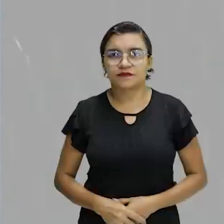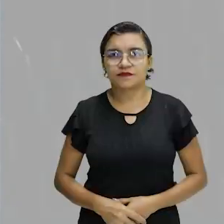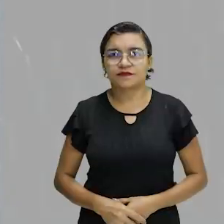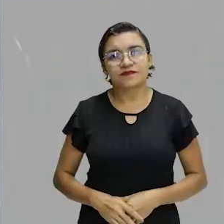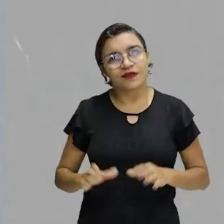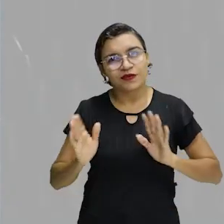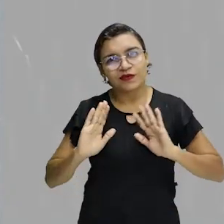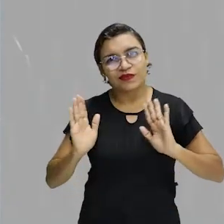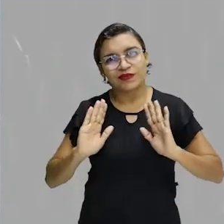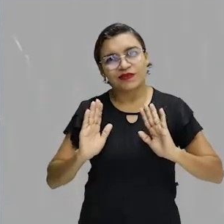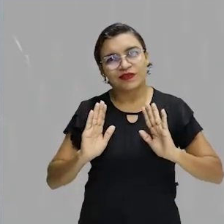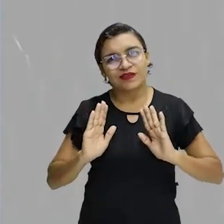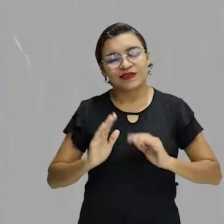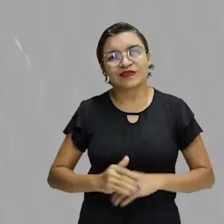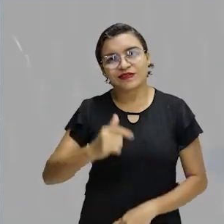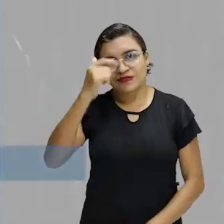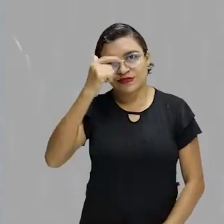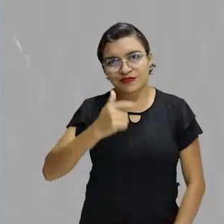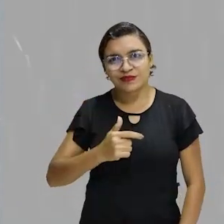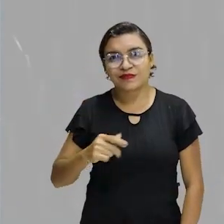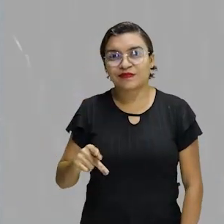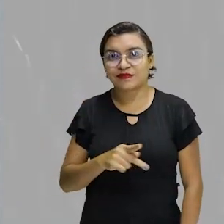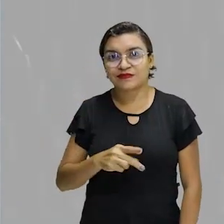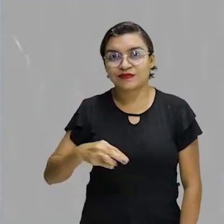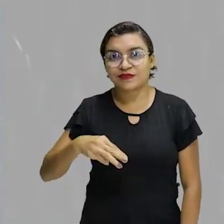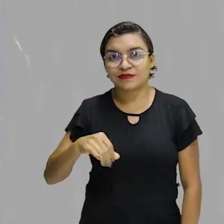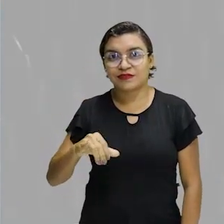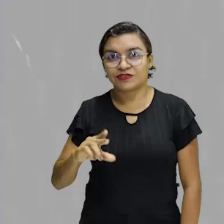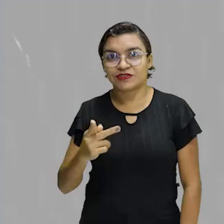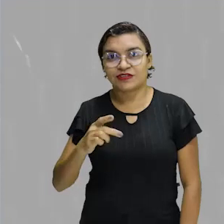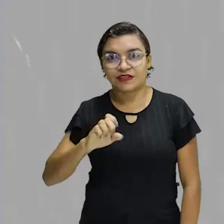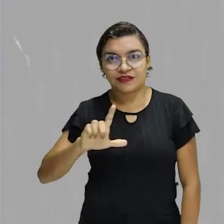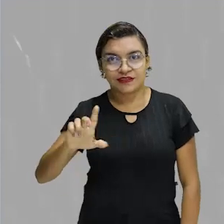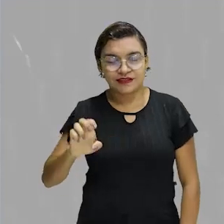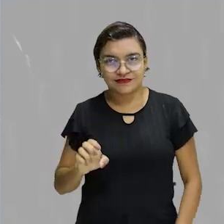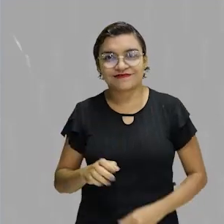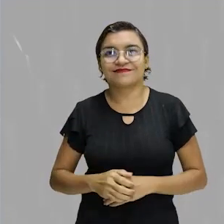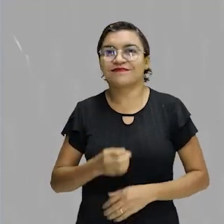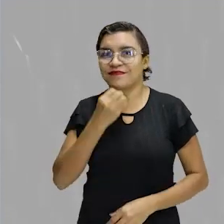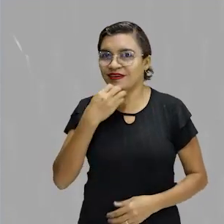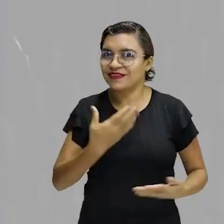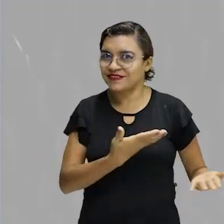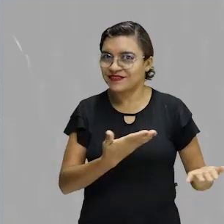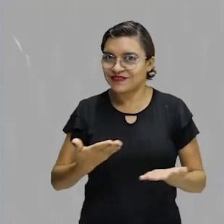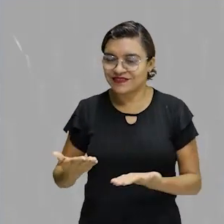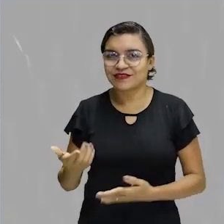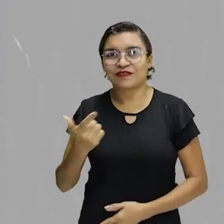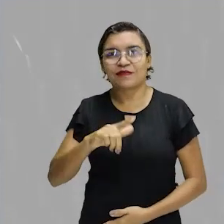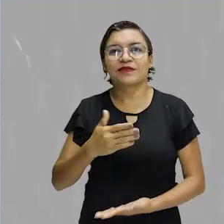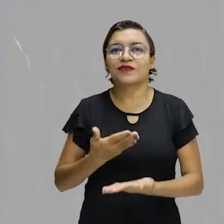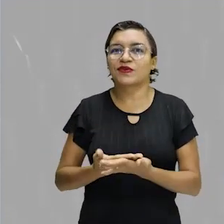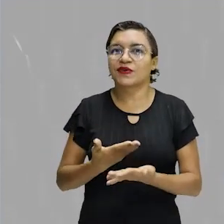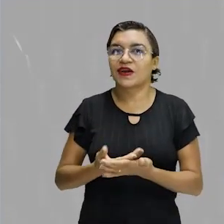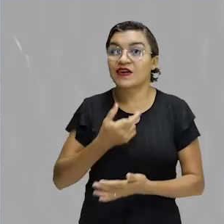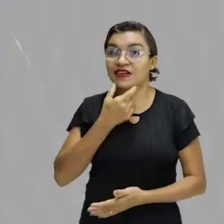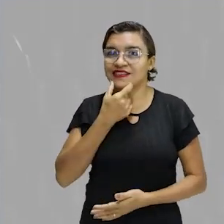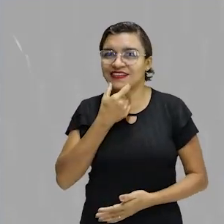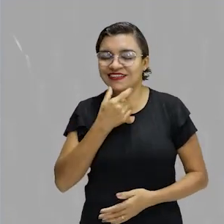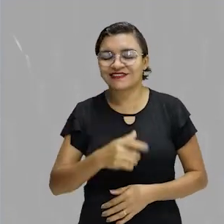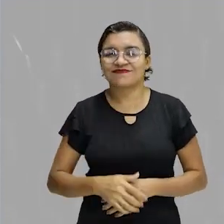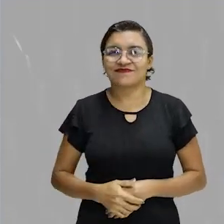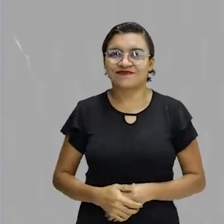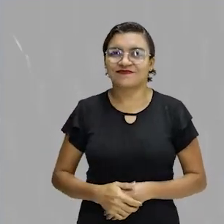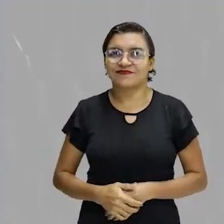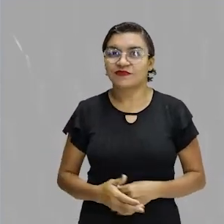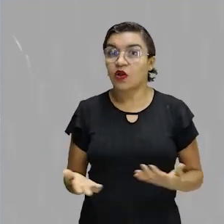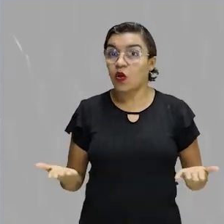Hello everybody, welcome to our English class. I'm teacher Michelle. Olá pessoal, bem-vindos a mais uma aula de inglês. Eu sou a professora Michelle.